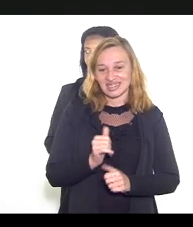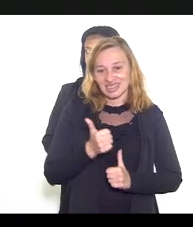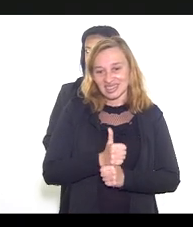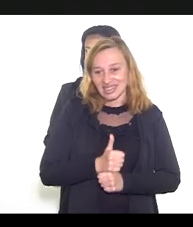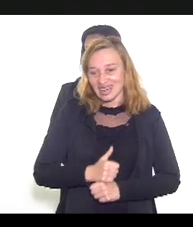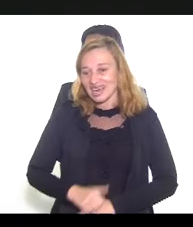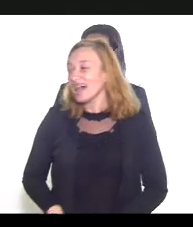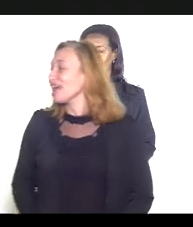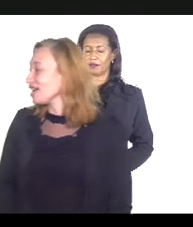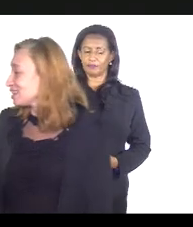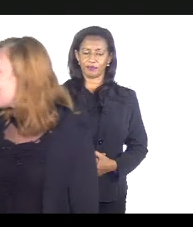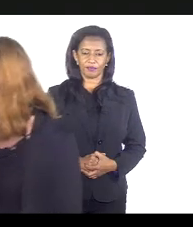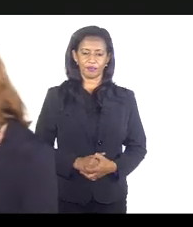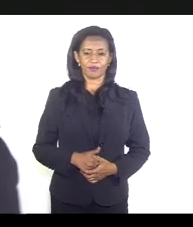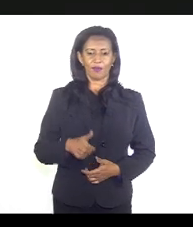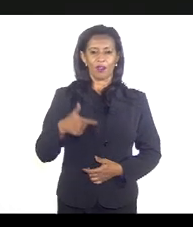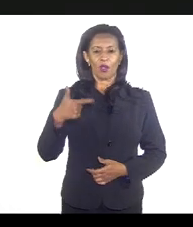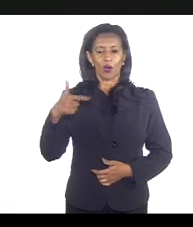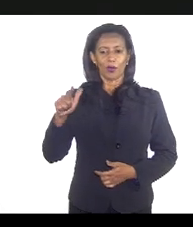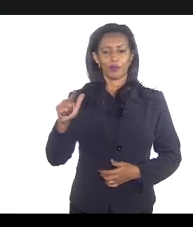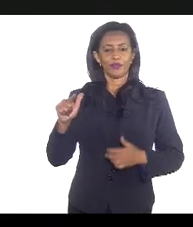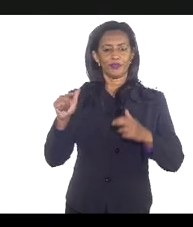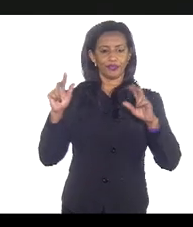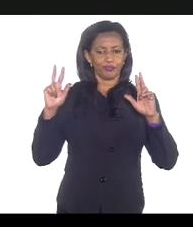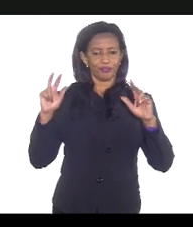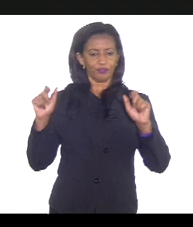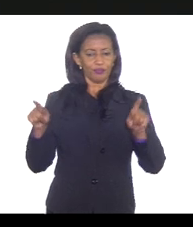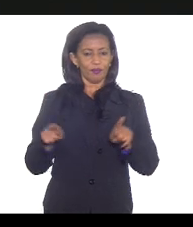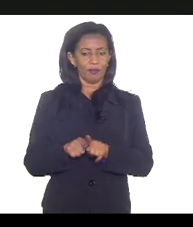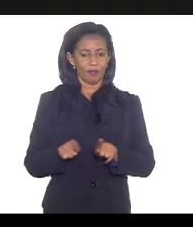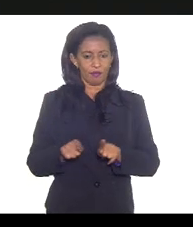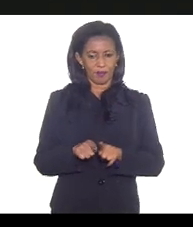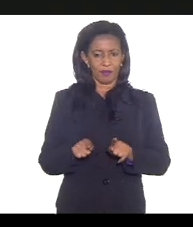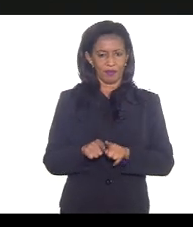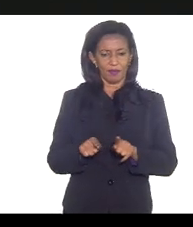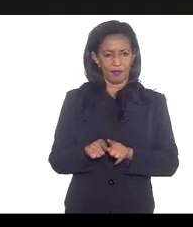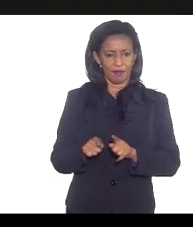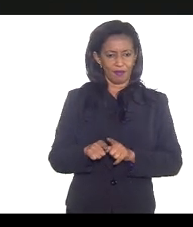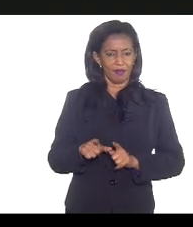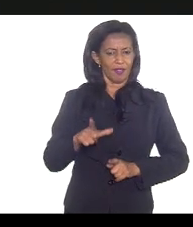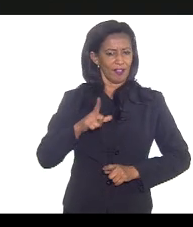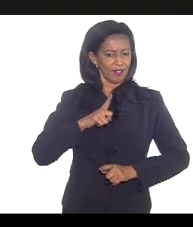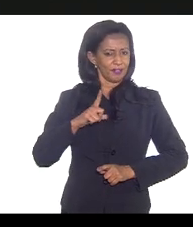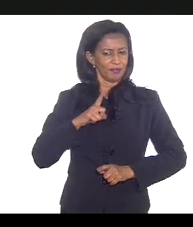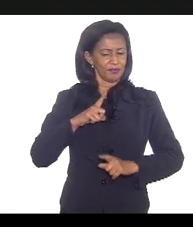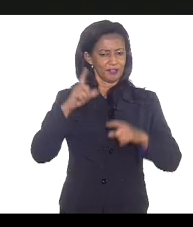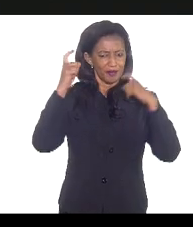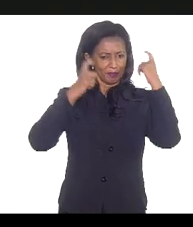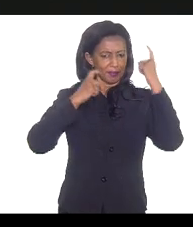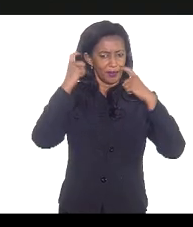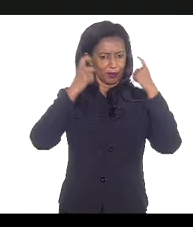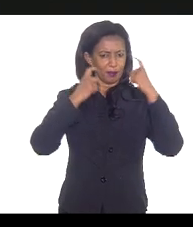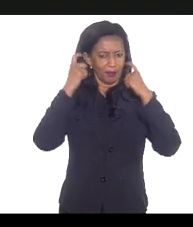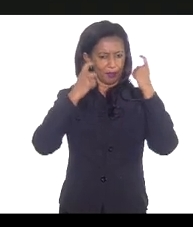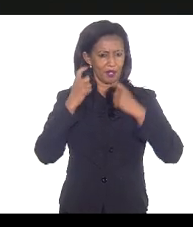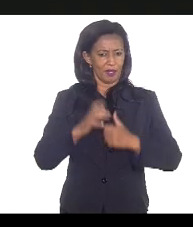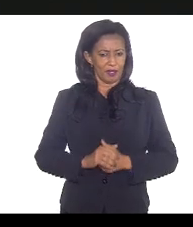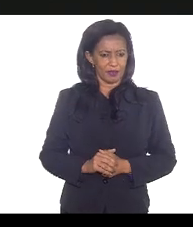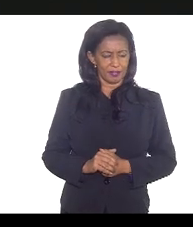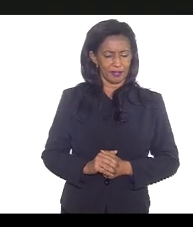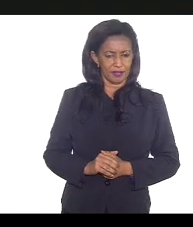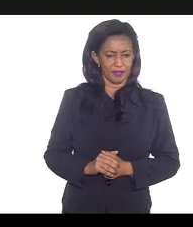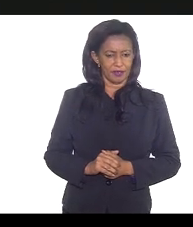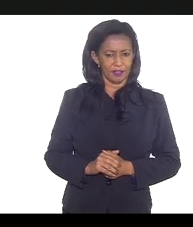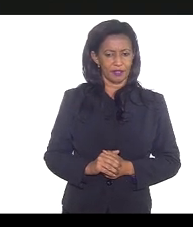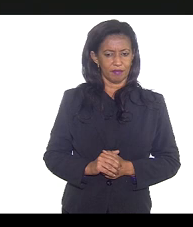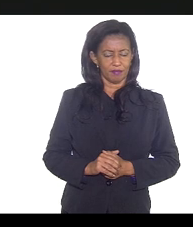Outra coisa que a gente fala um pouquinho aqui do CEPAR, sobre a realidade do CEPAR, é que a gente ficou muito preocupado, que a gente tem um histórico que nós tivemos o turno